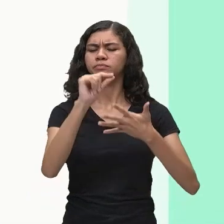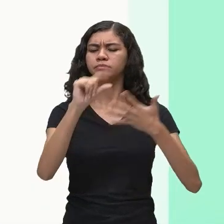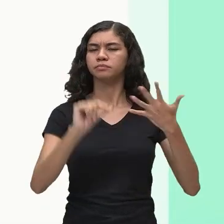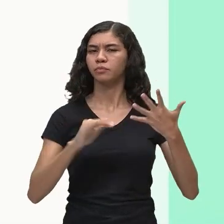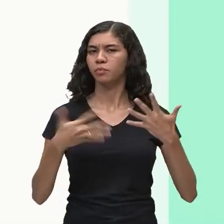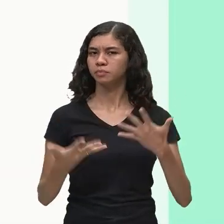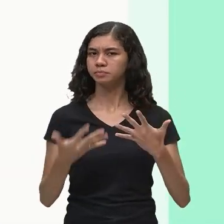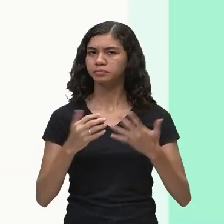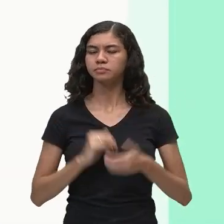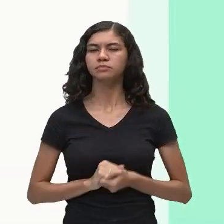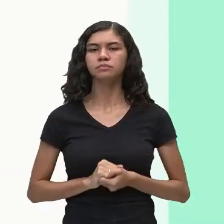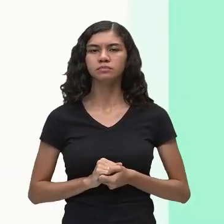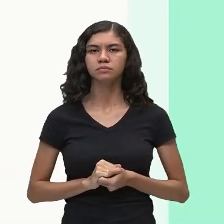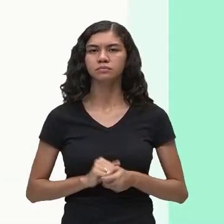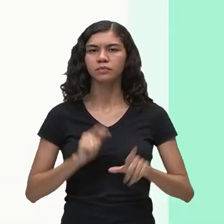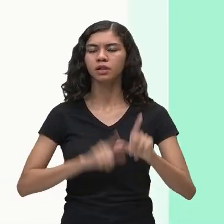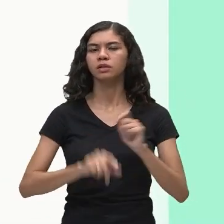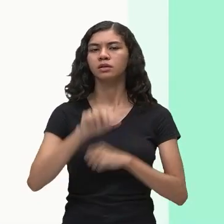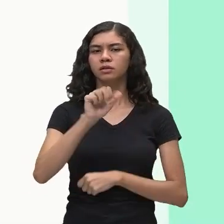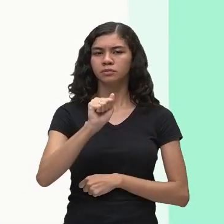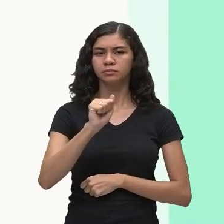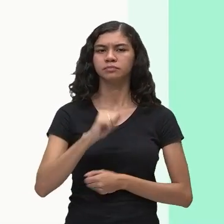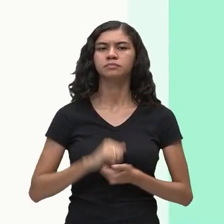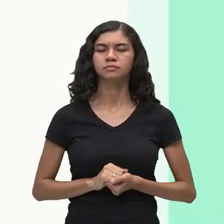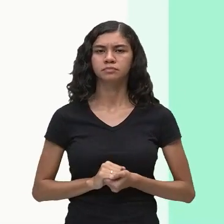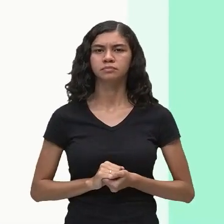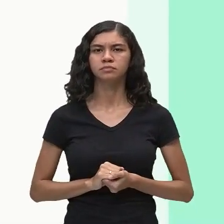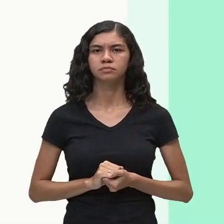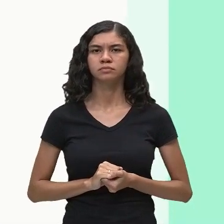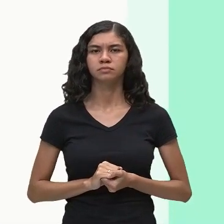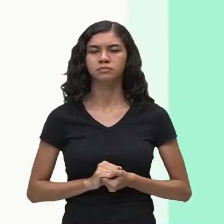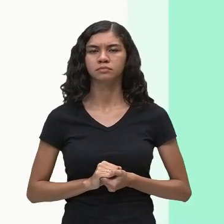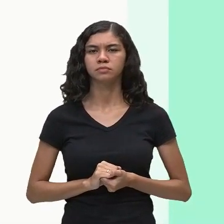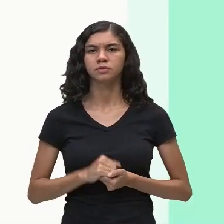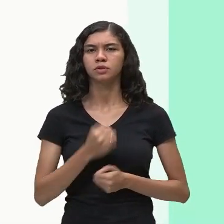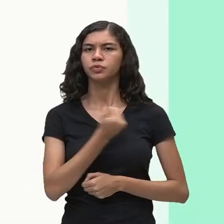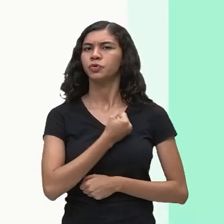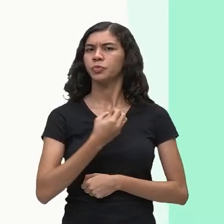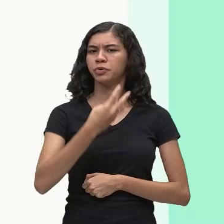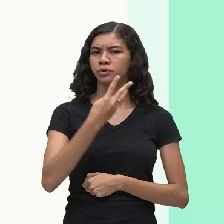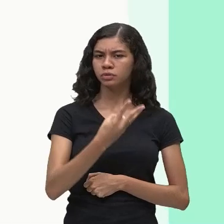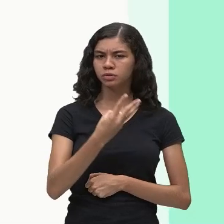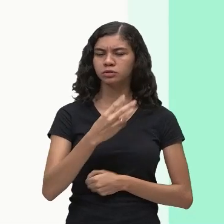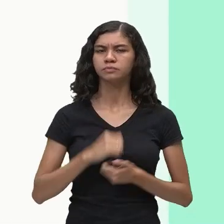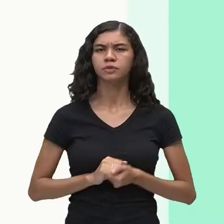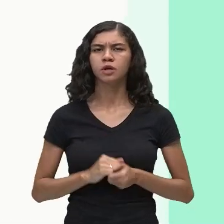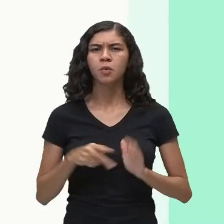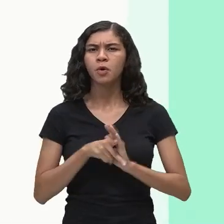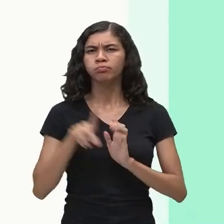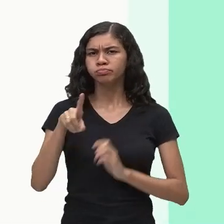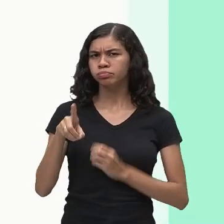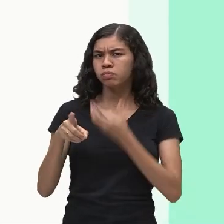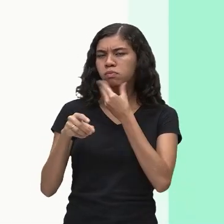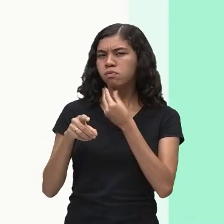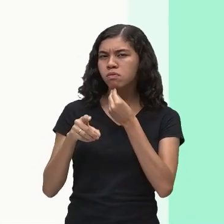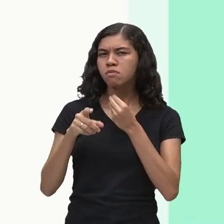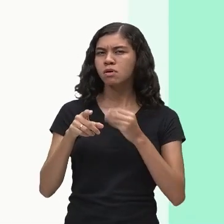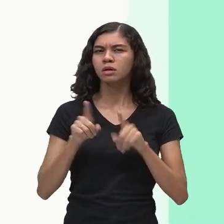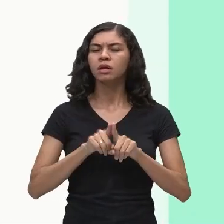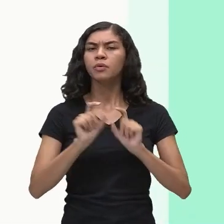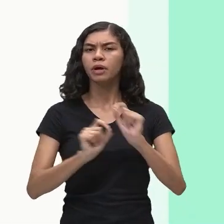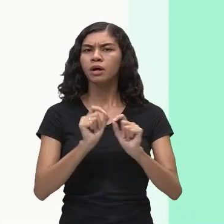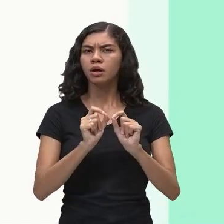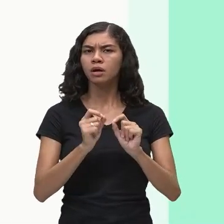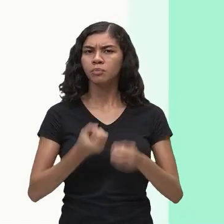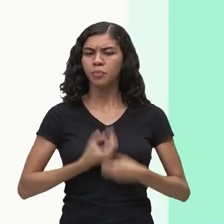alternativas. Na letra A, nós temos o seguinte. O número 3 corresponde aos testículos e são responsáveis por produzir